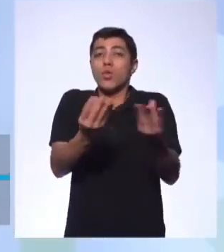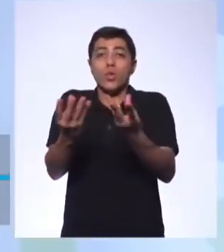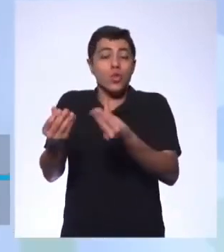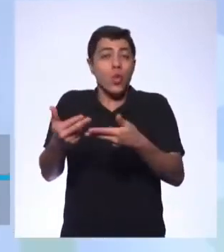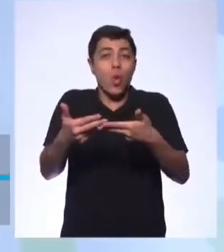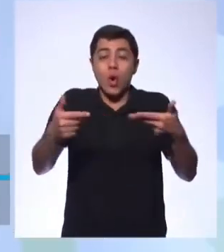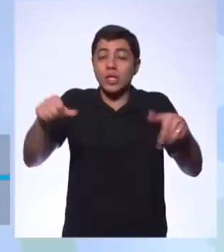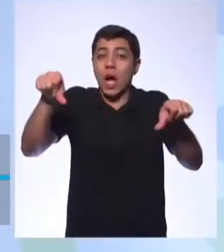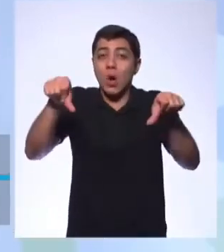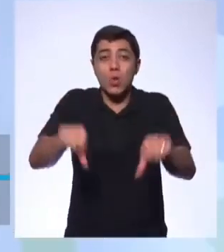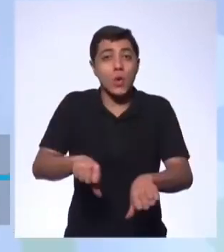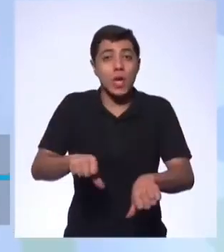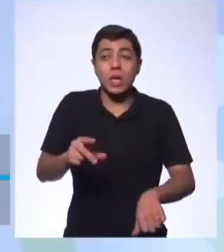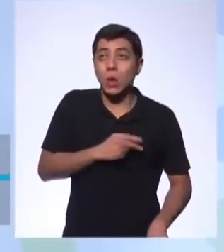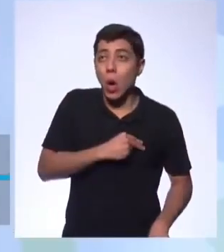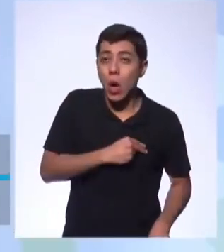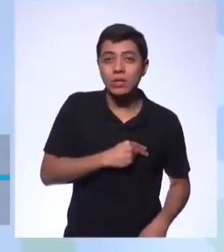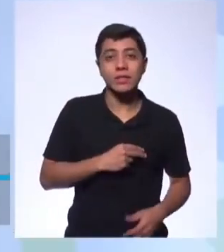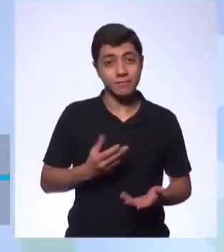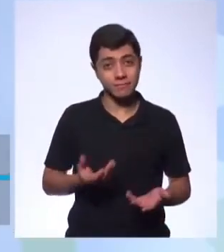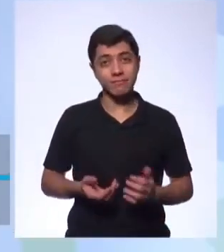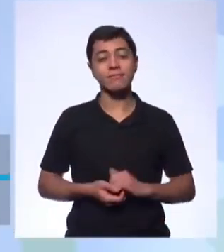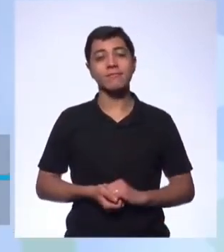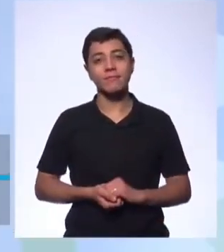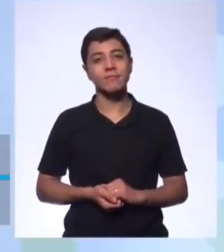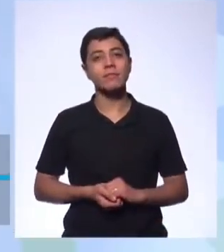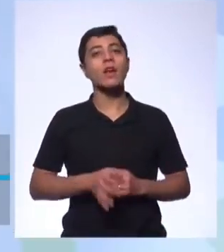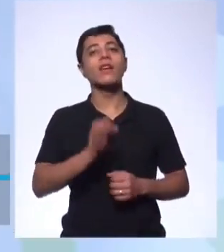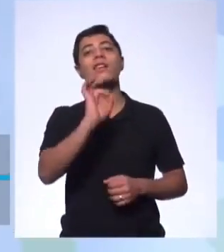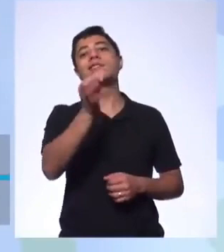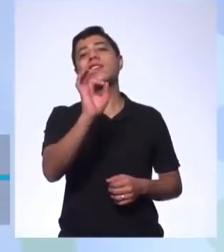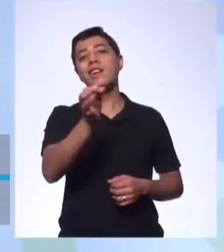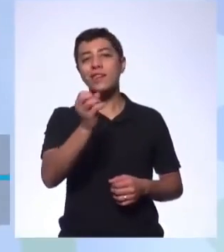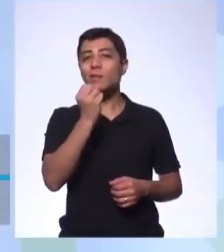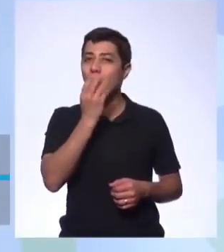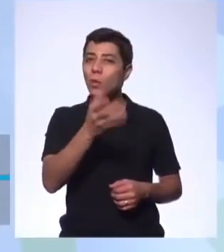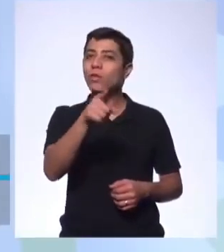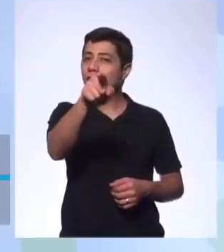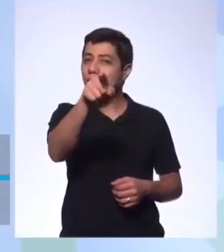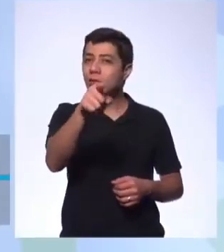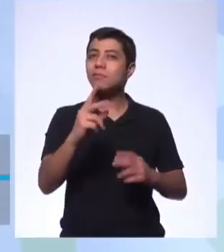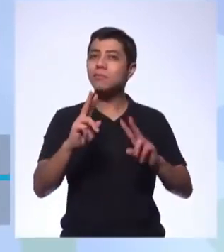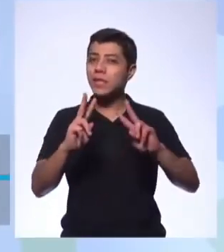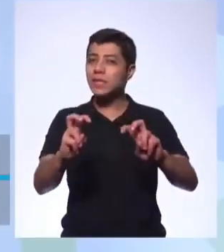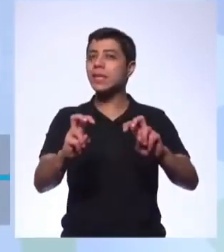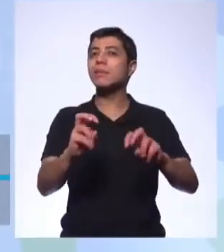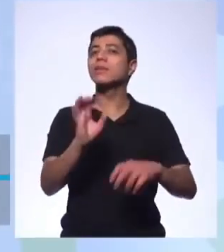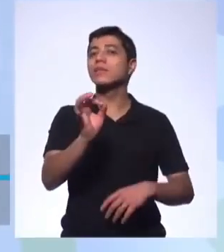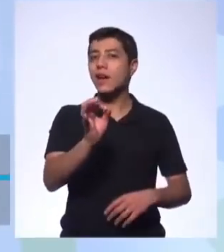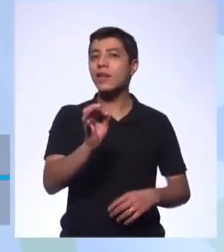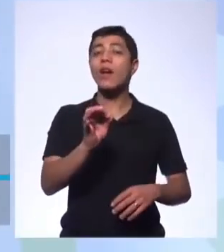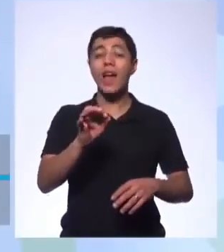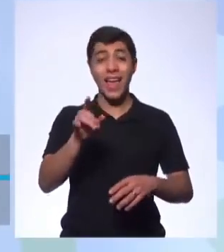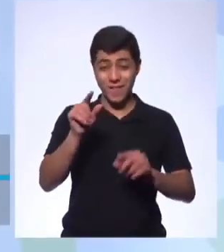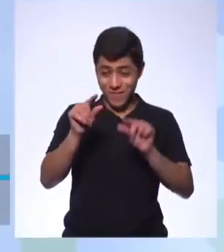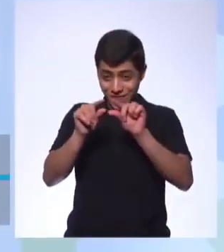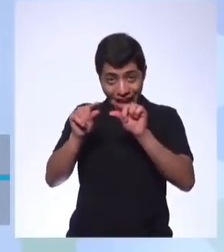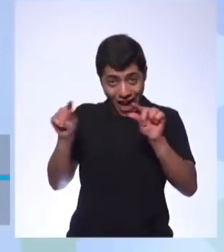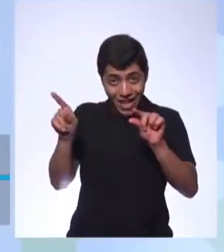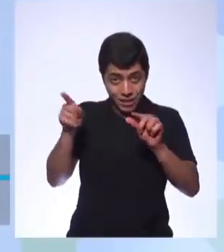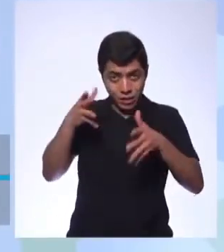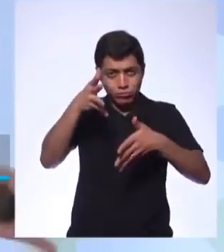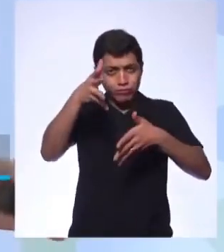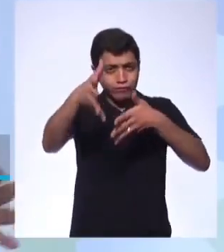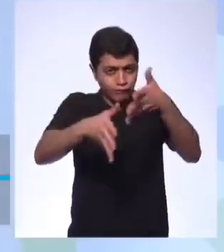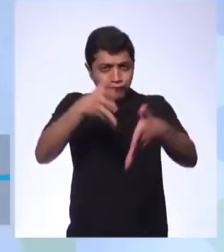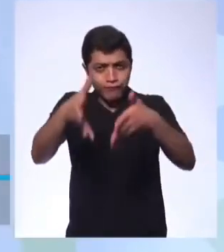Porque a percepção da plateia é importante, né? Causa medo, causa